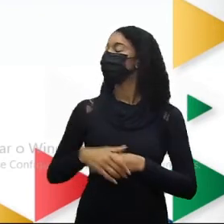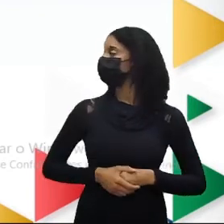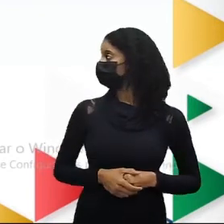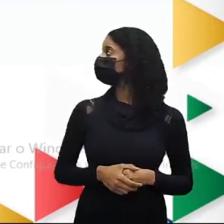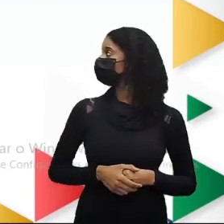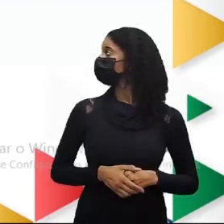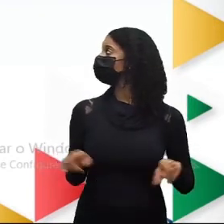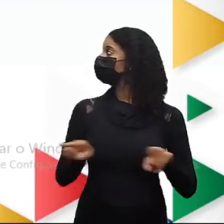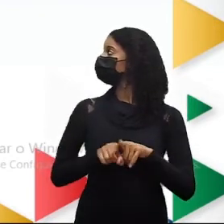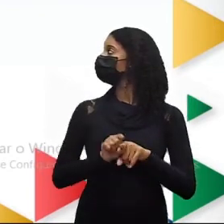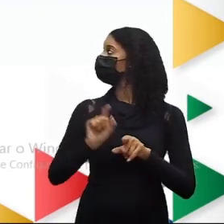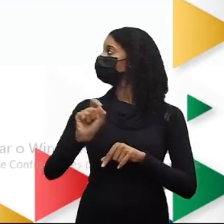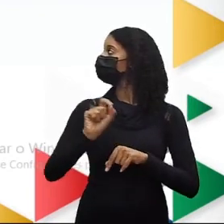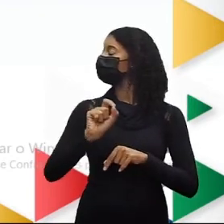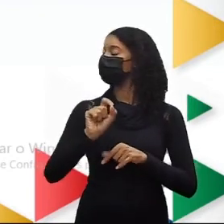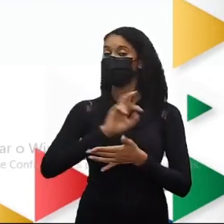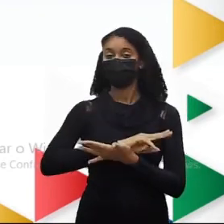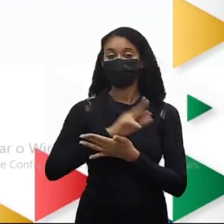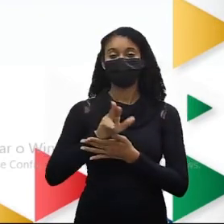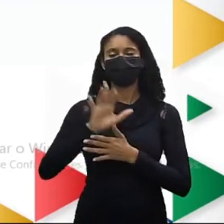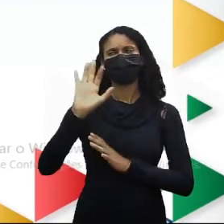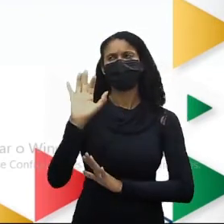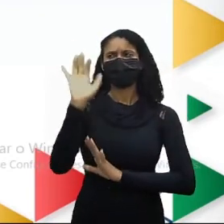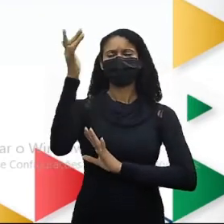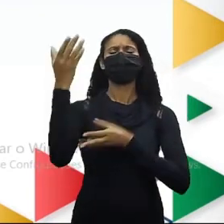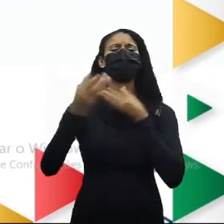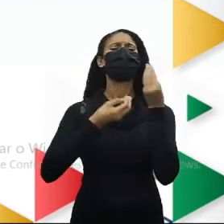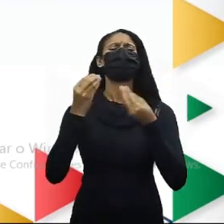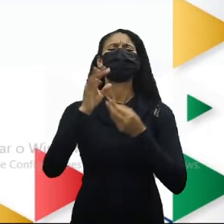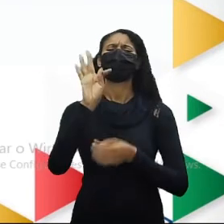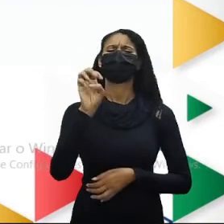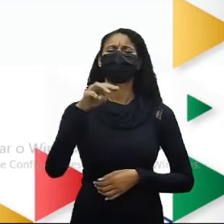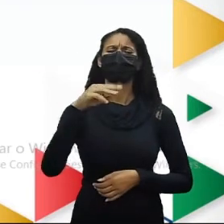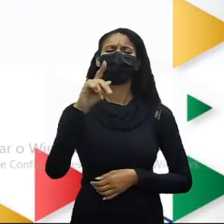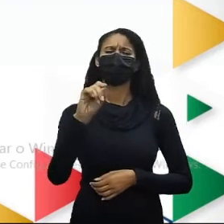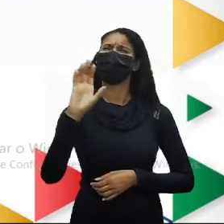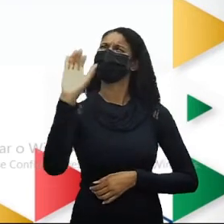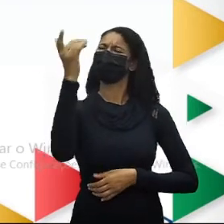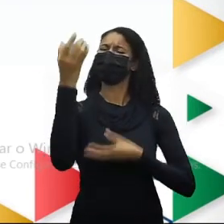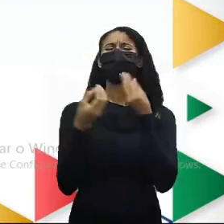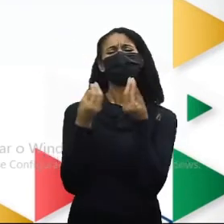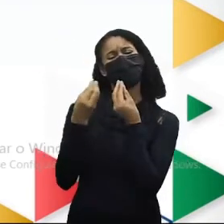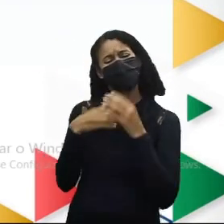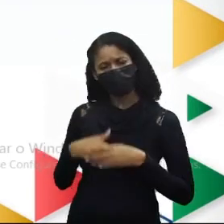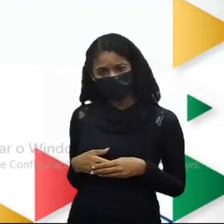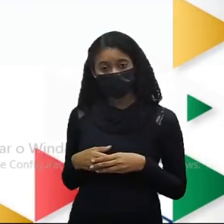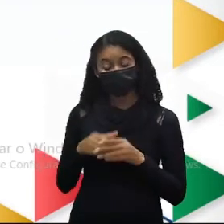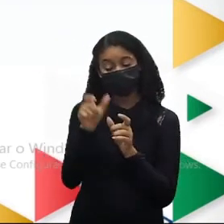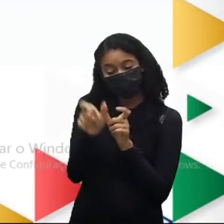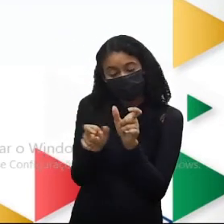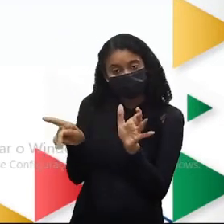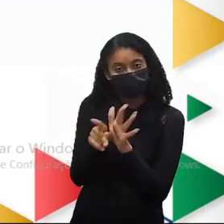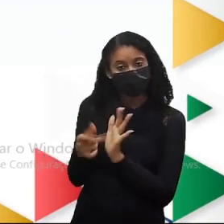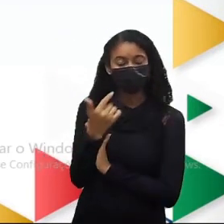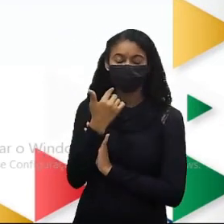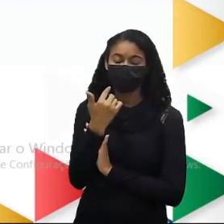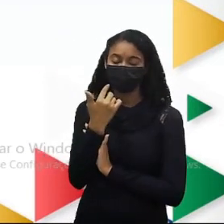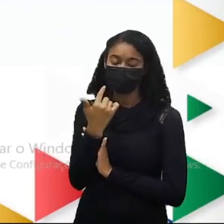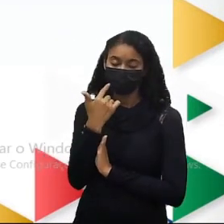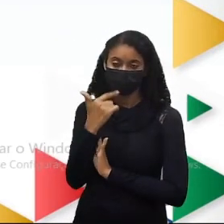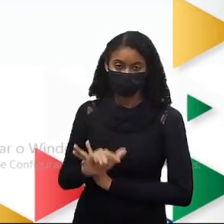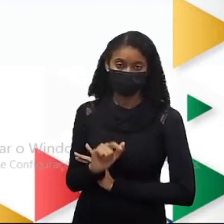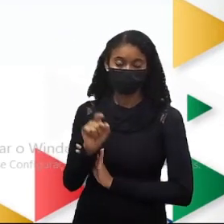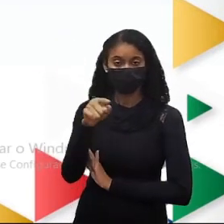Também nós temos a variação no tempo. Como seria essa no tempo? Se você observar você, seu pai,